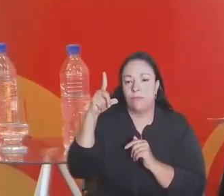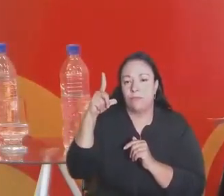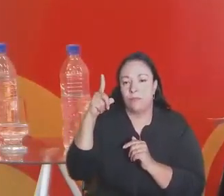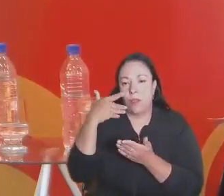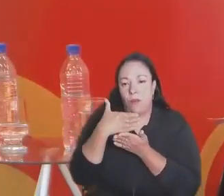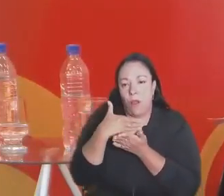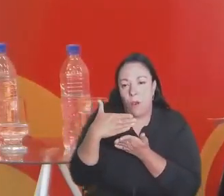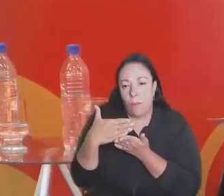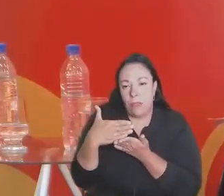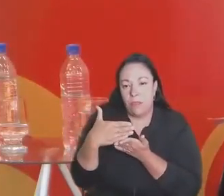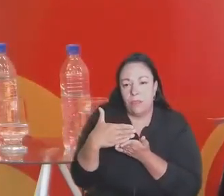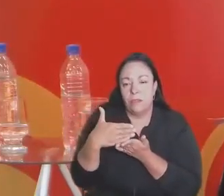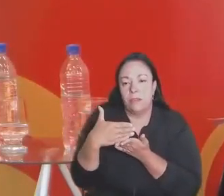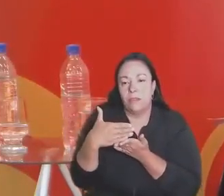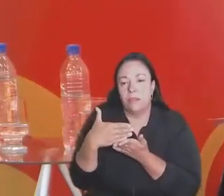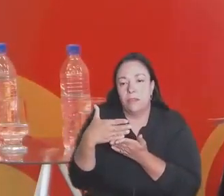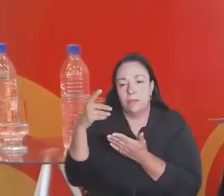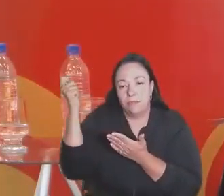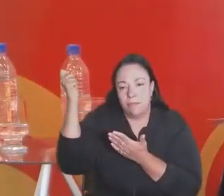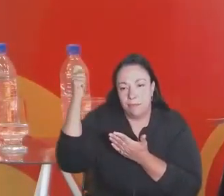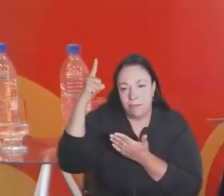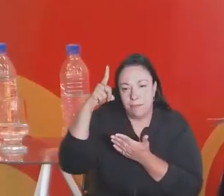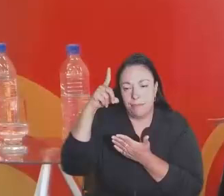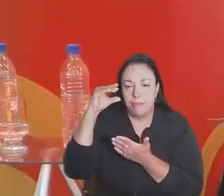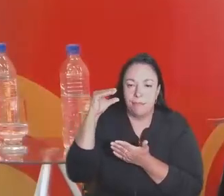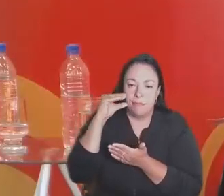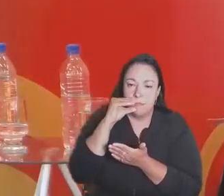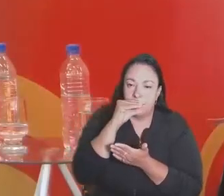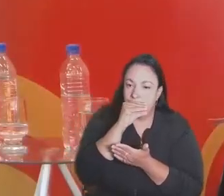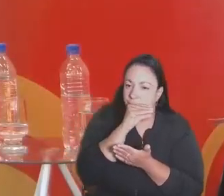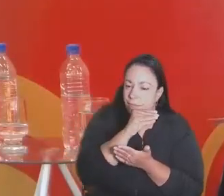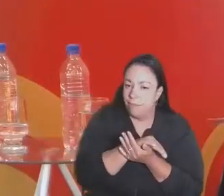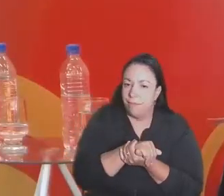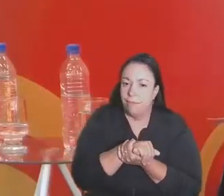começando a nascer, a